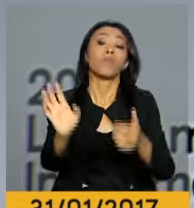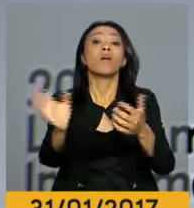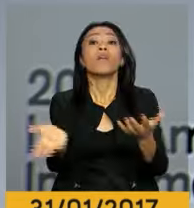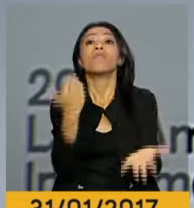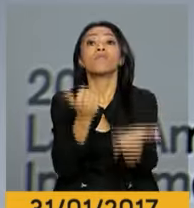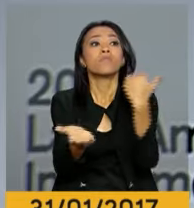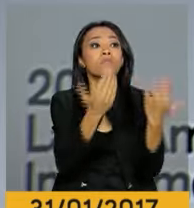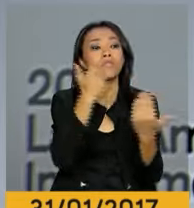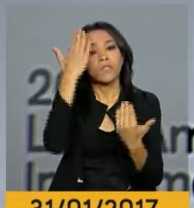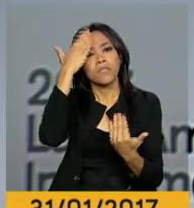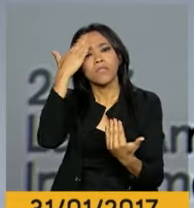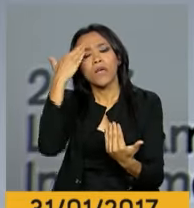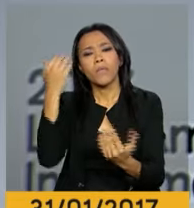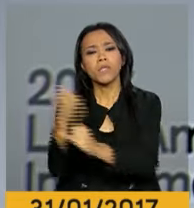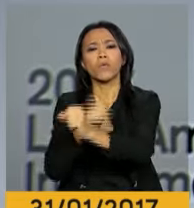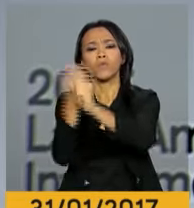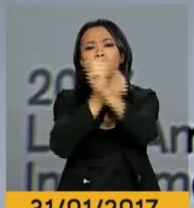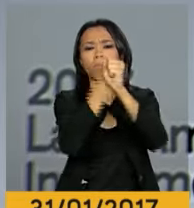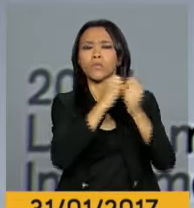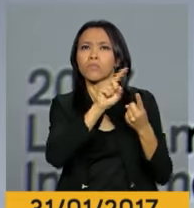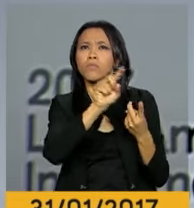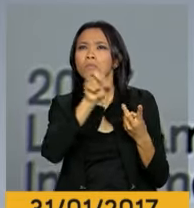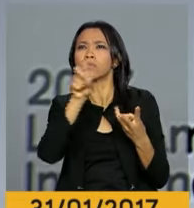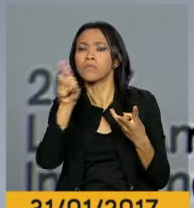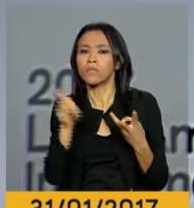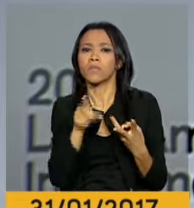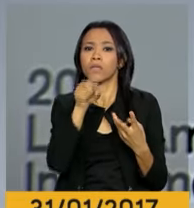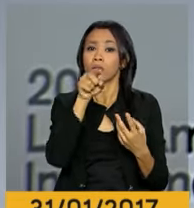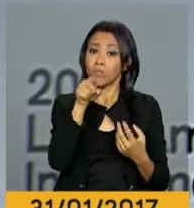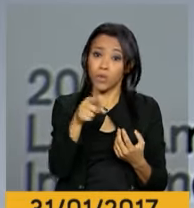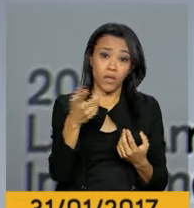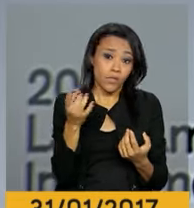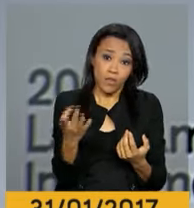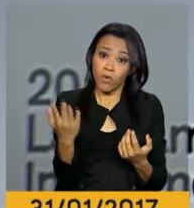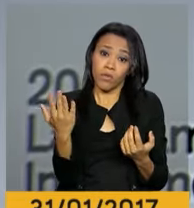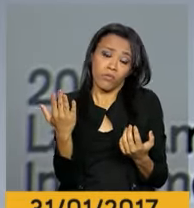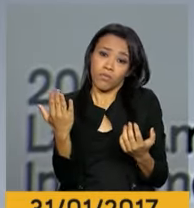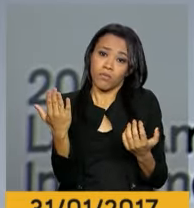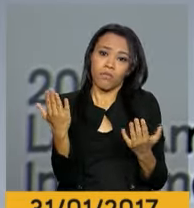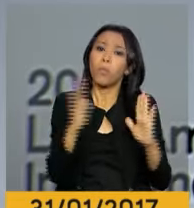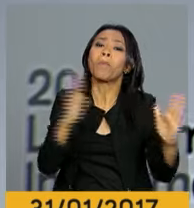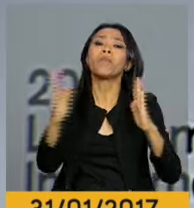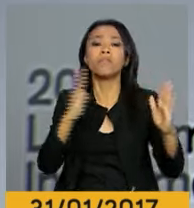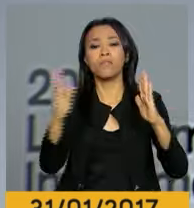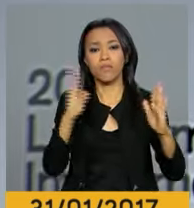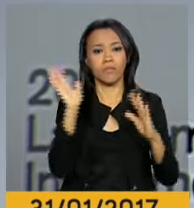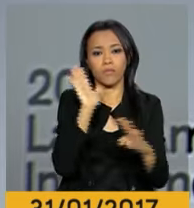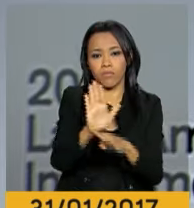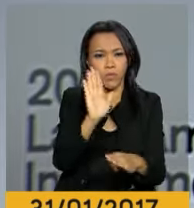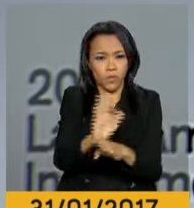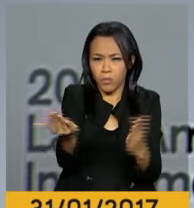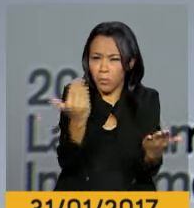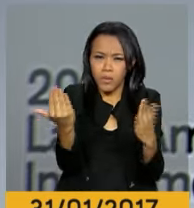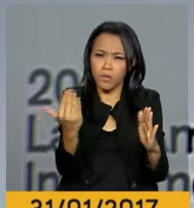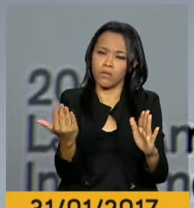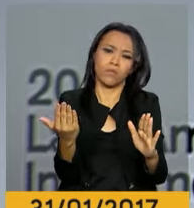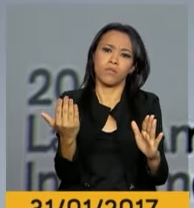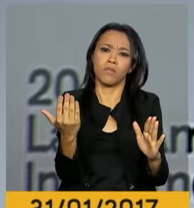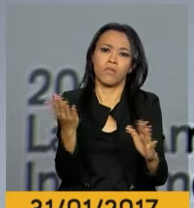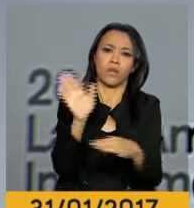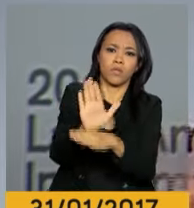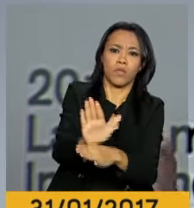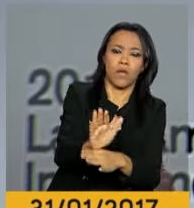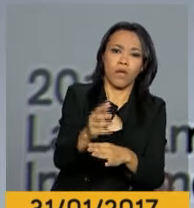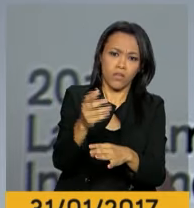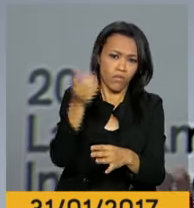obras inviáveis impossíveis que só serviram para um certo momento para eh cooptar um ou outro setor não é